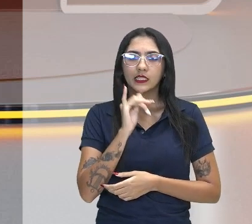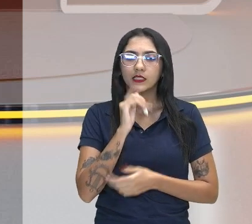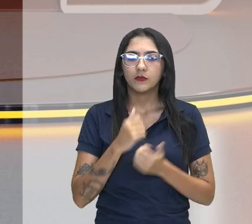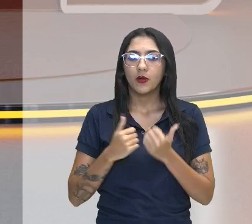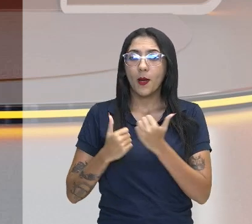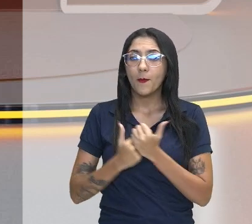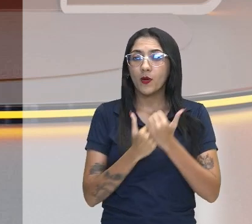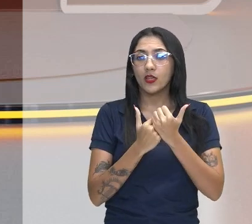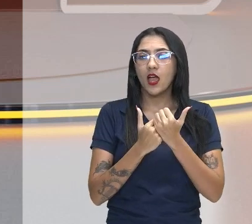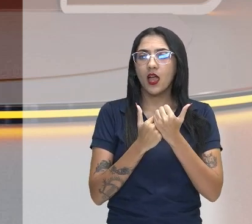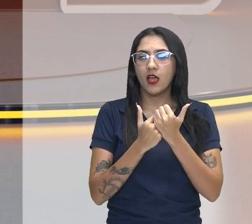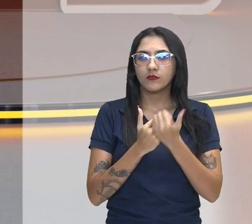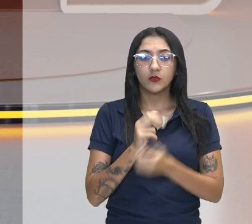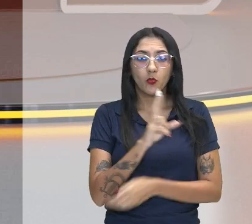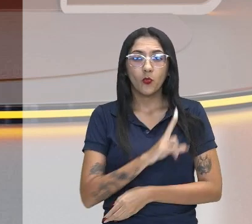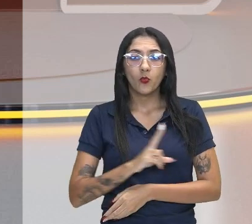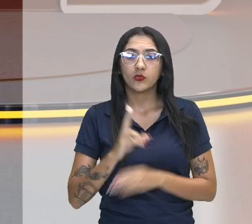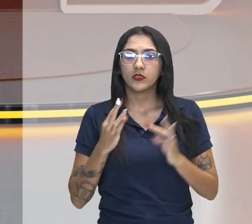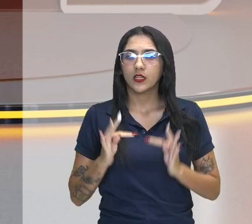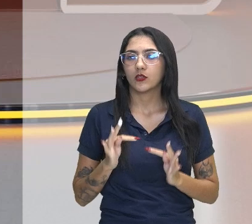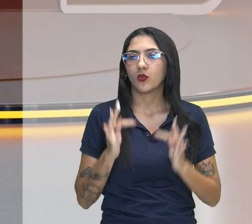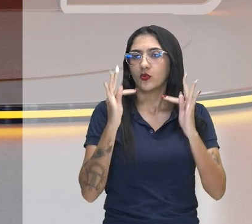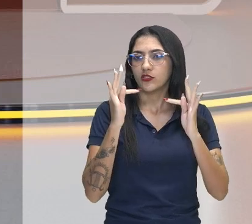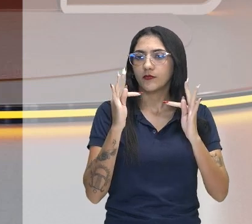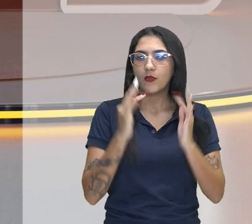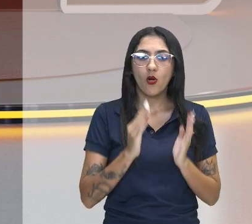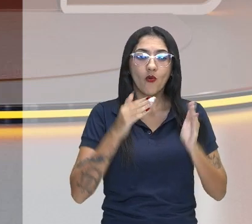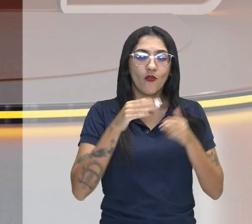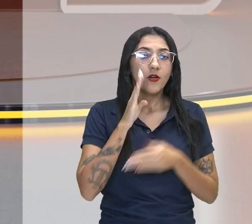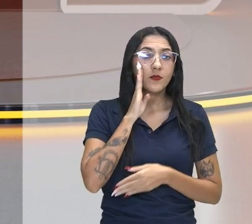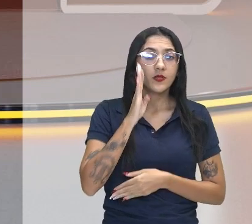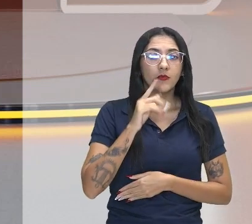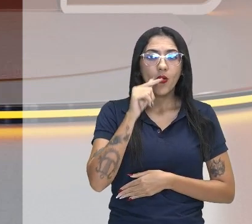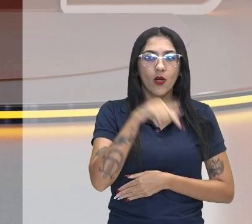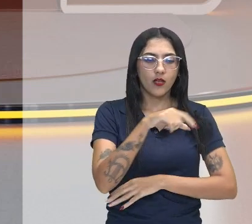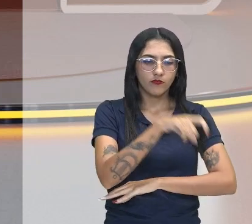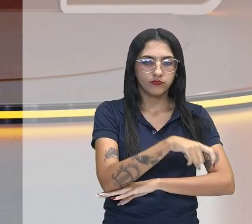utilizar o maquinário, enquanto a máquina ela acaba, né,